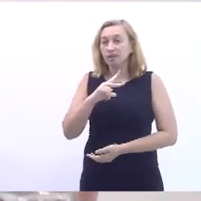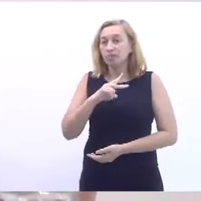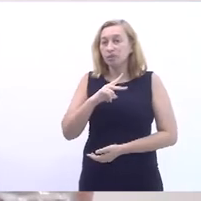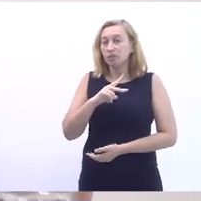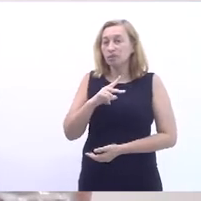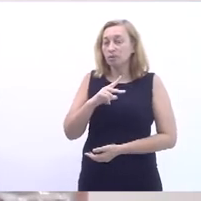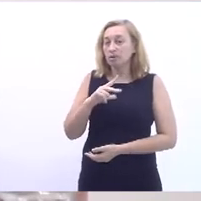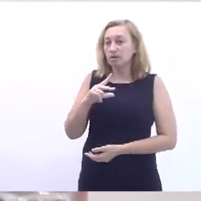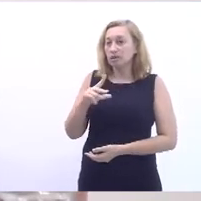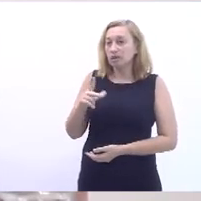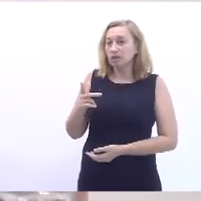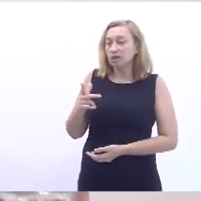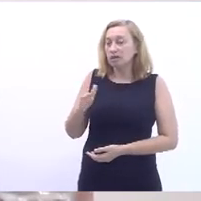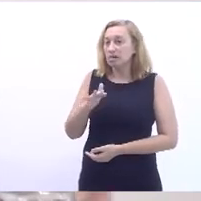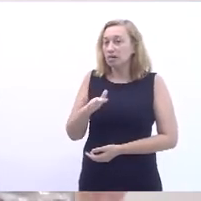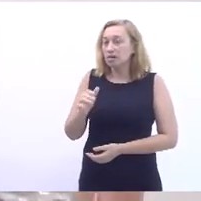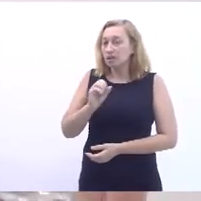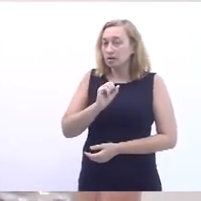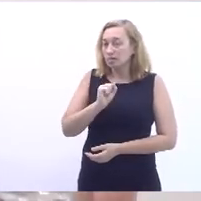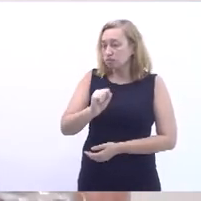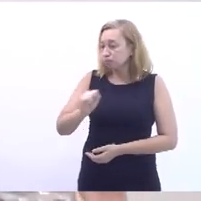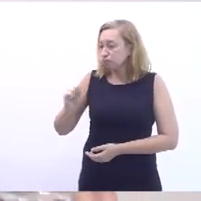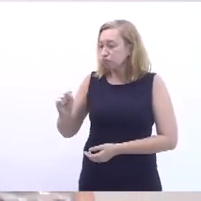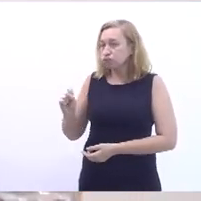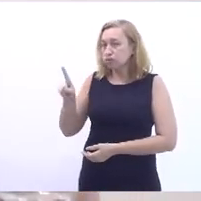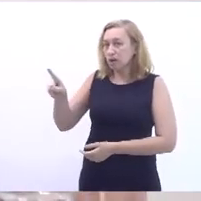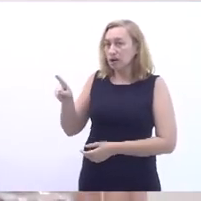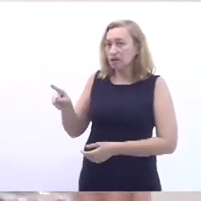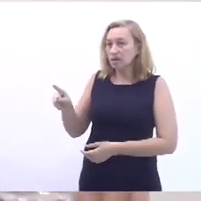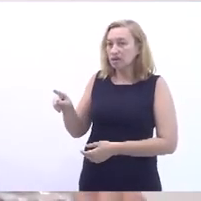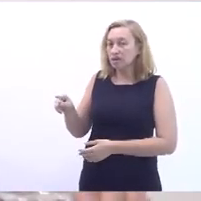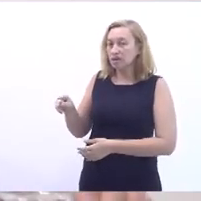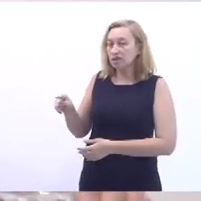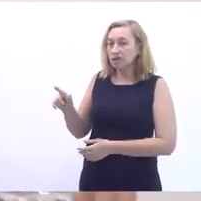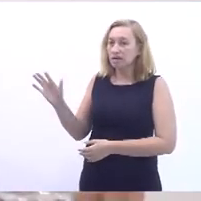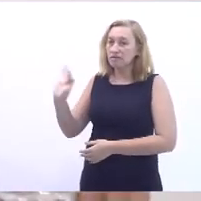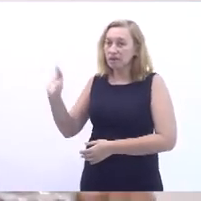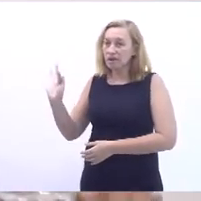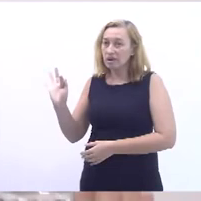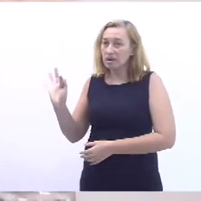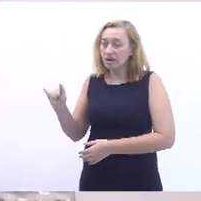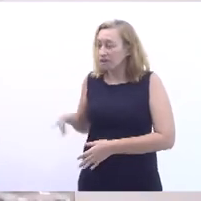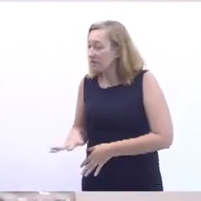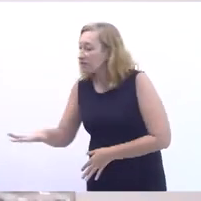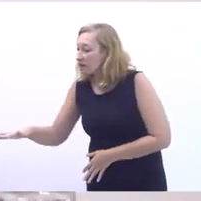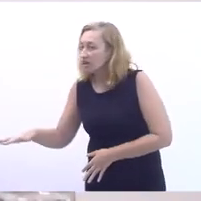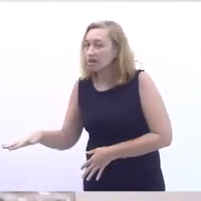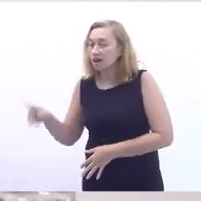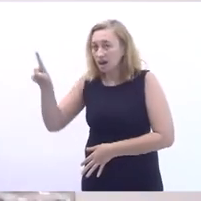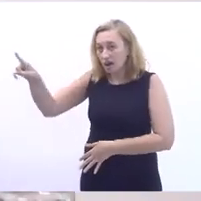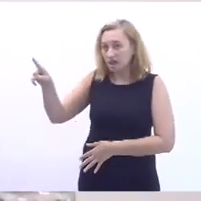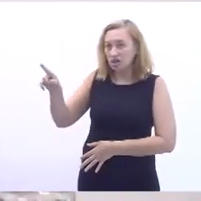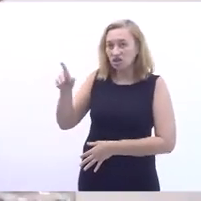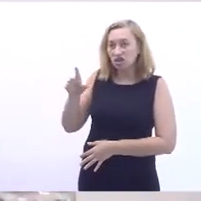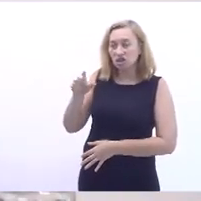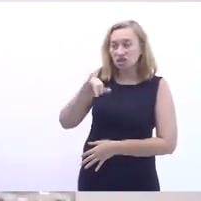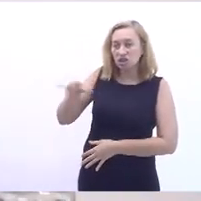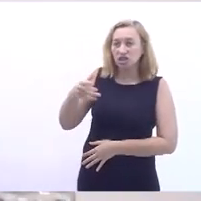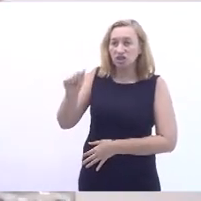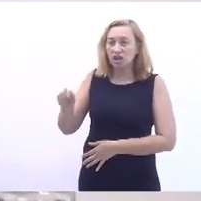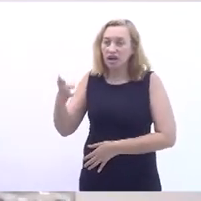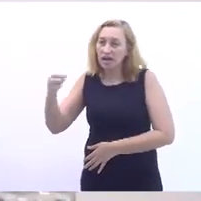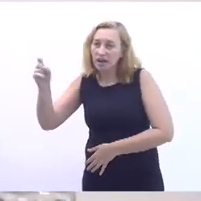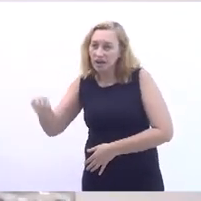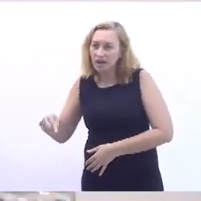chacina do Alemão do assassino da do jacarezinho que completa um ano hoje do dia mataram lá 20